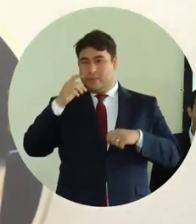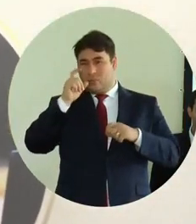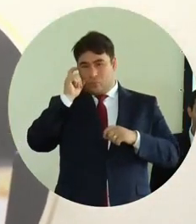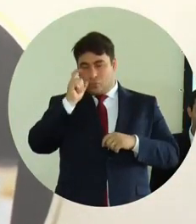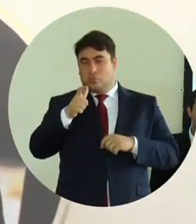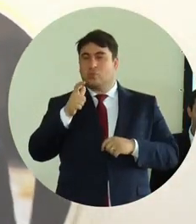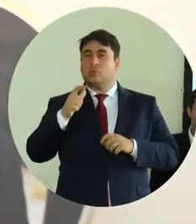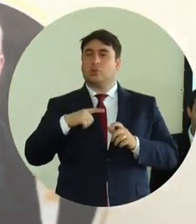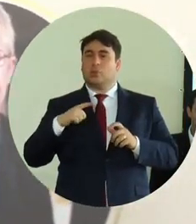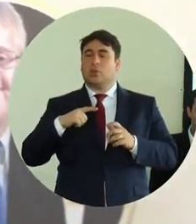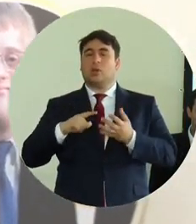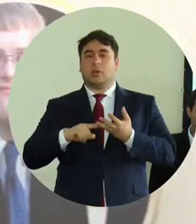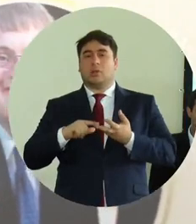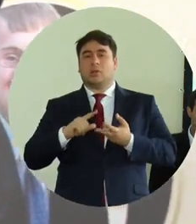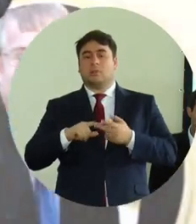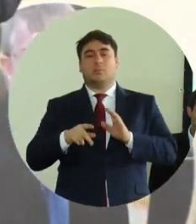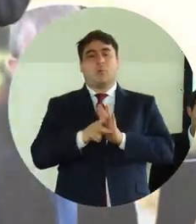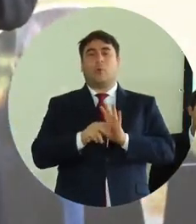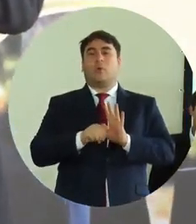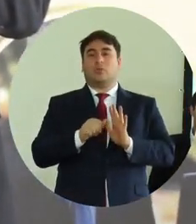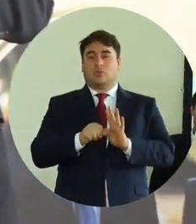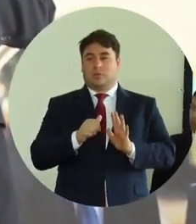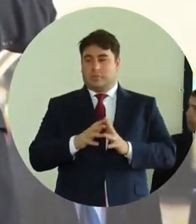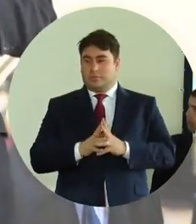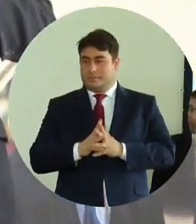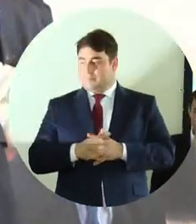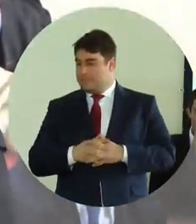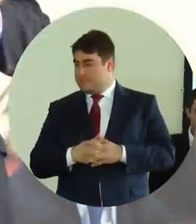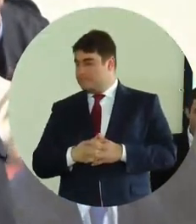com transtorno do espectro autista.